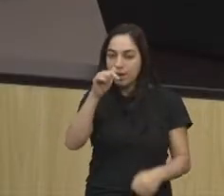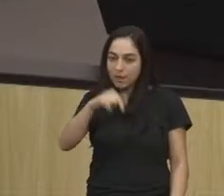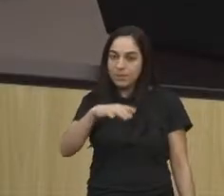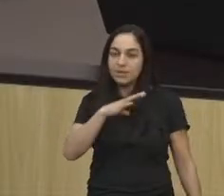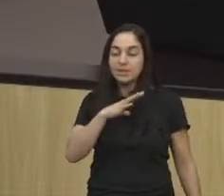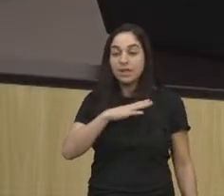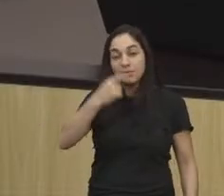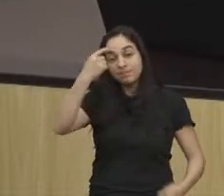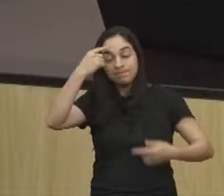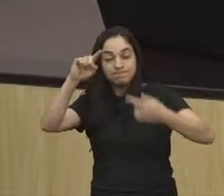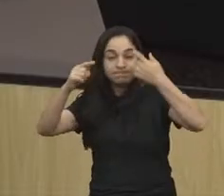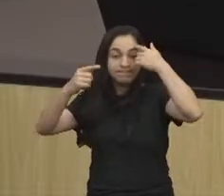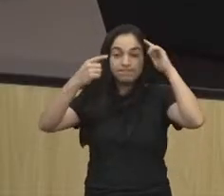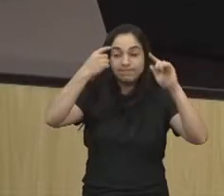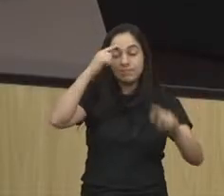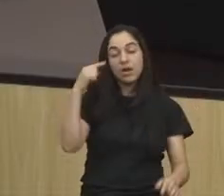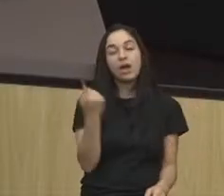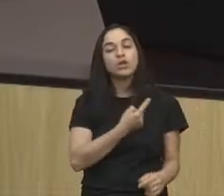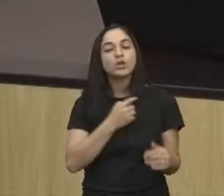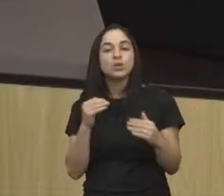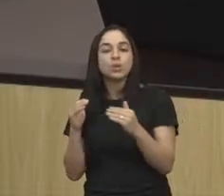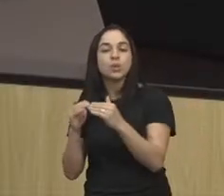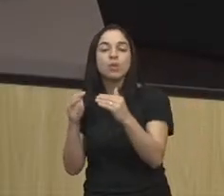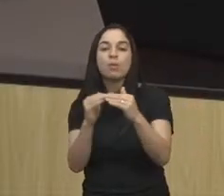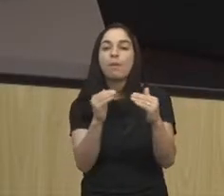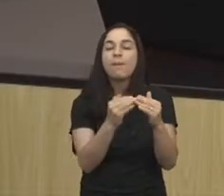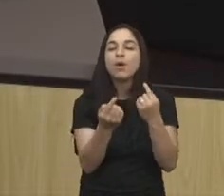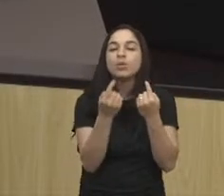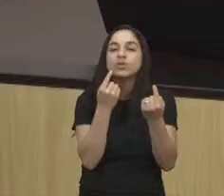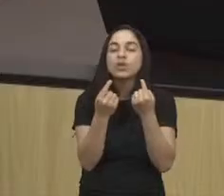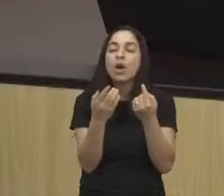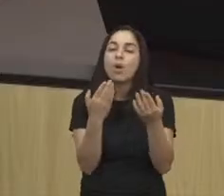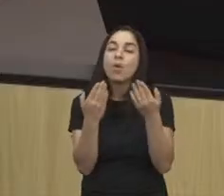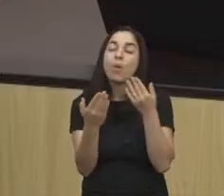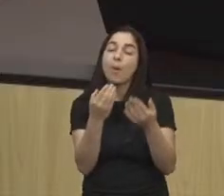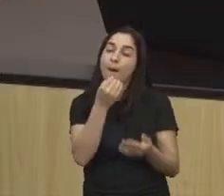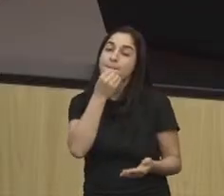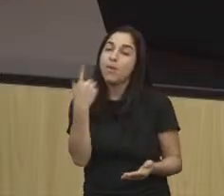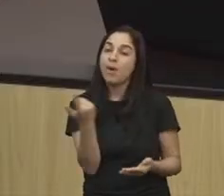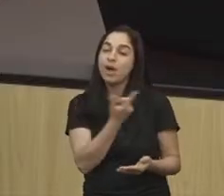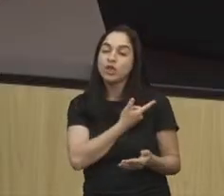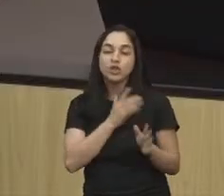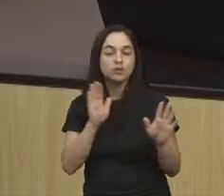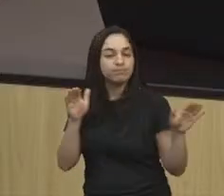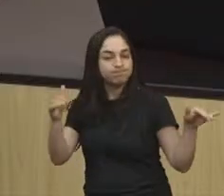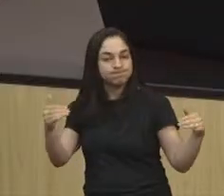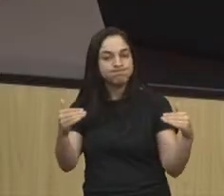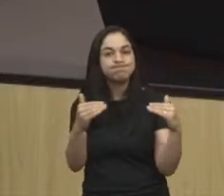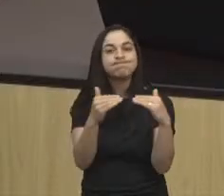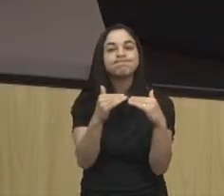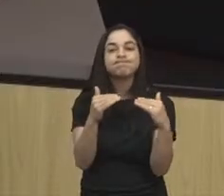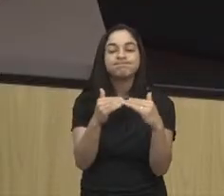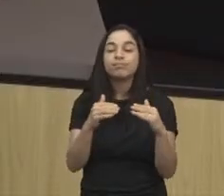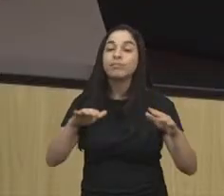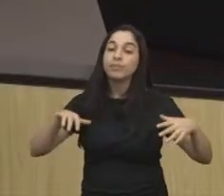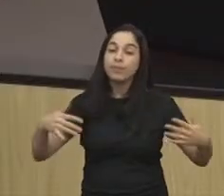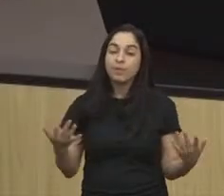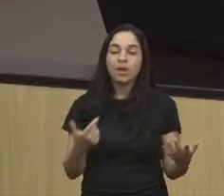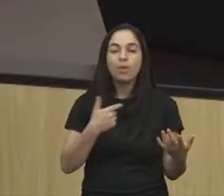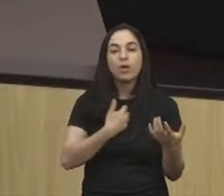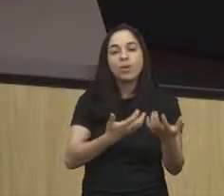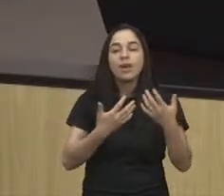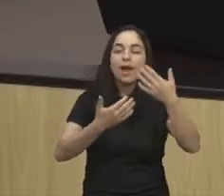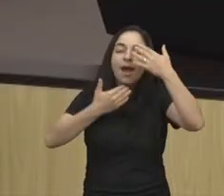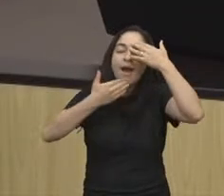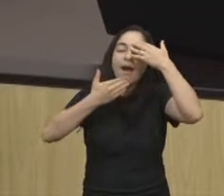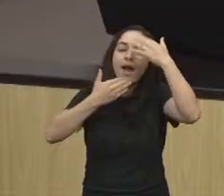né, e a gente entrar em consenso com um diálogo bom para a gente poder chegar a um consenso comum. E eu queria já agradecer vocês